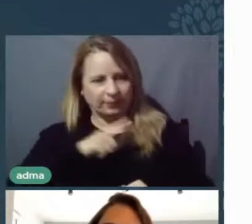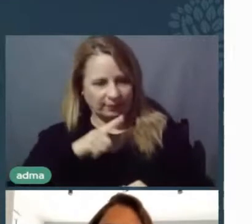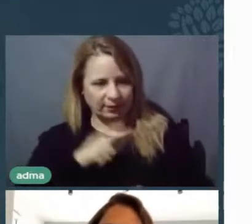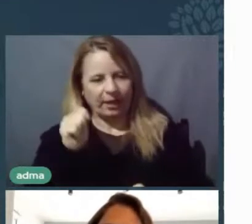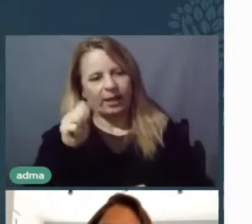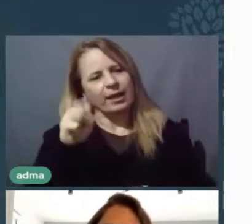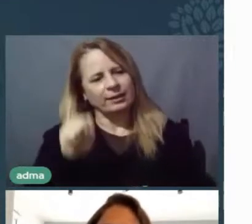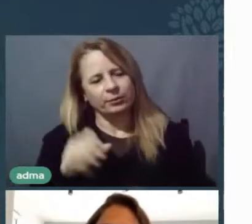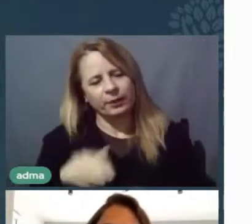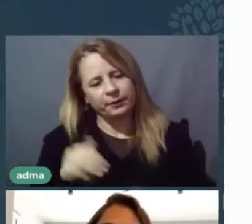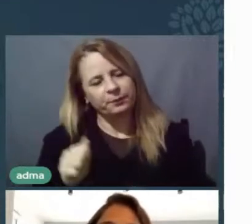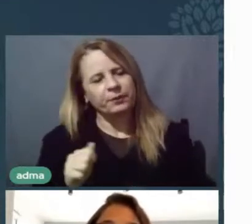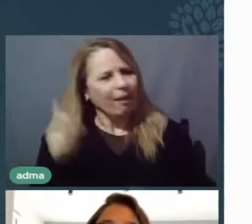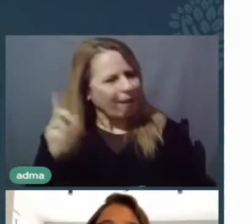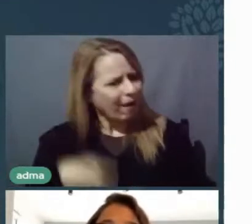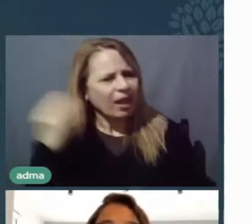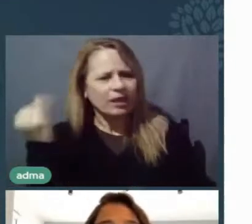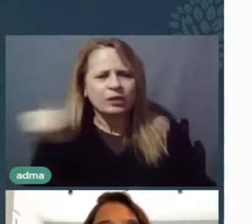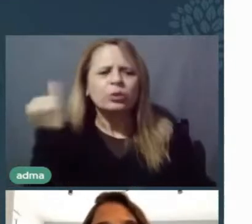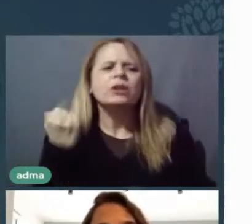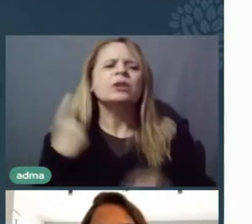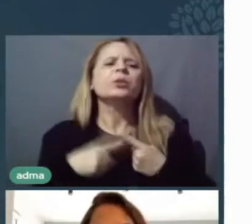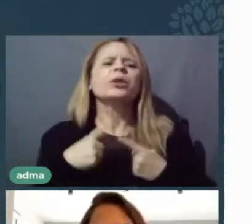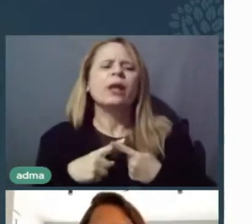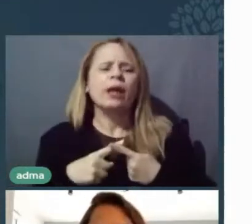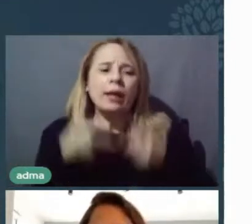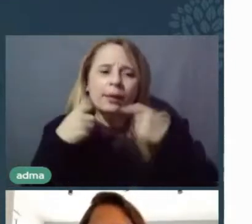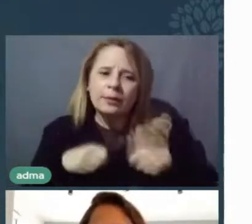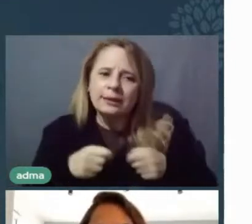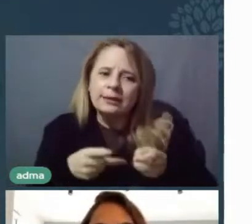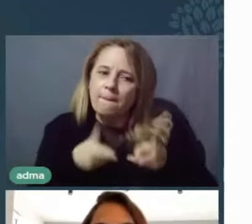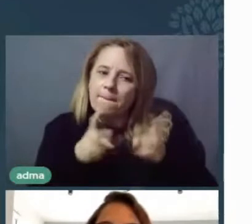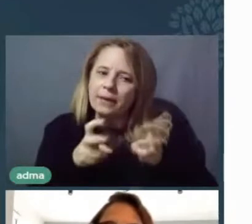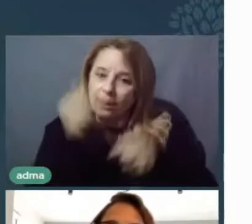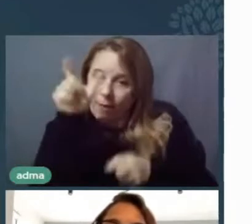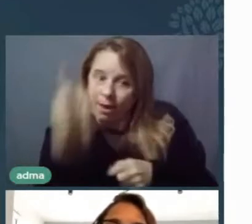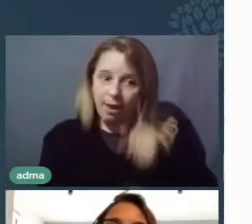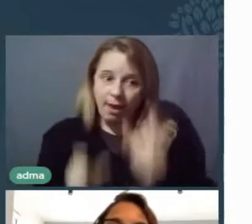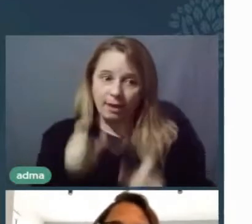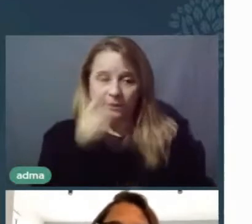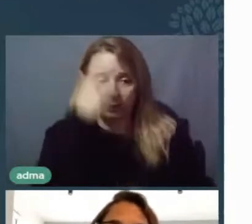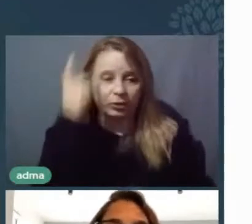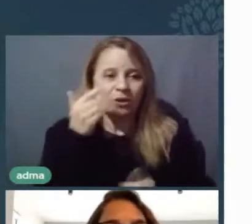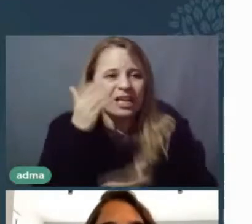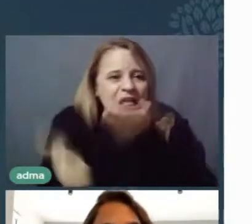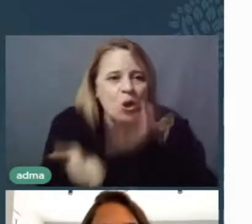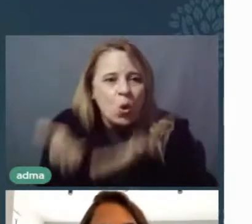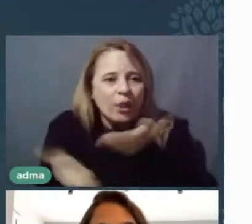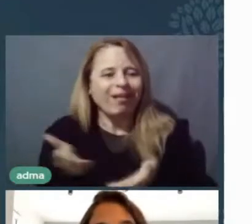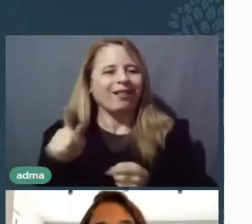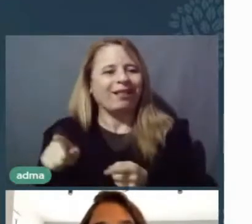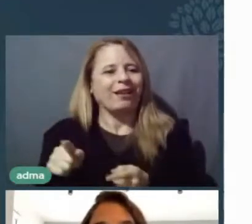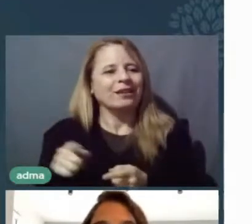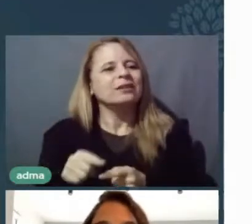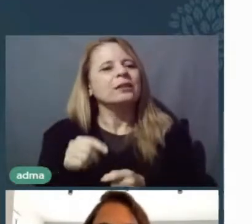é bastante importante porque a gente tem que reconhecer esses indivíduos e, acima de tudo, tratar e lidar com